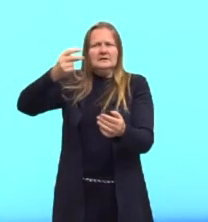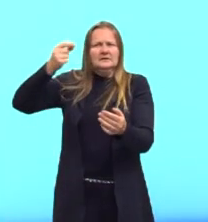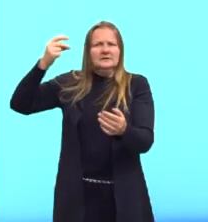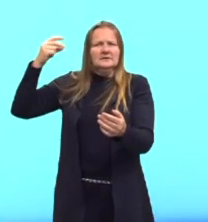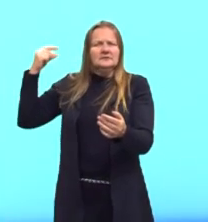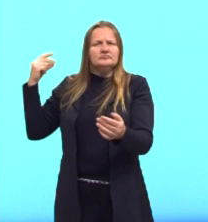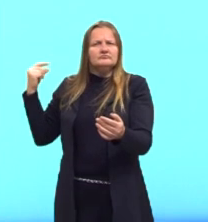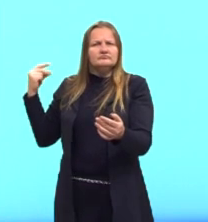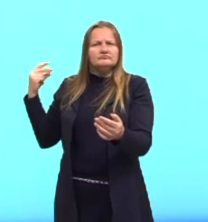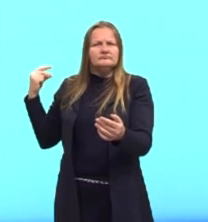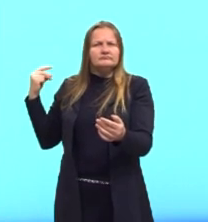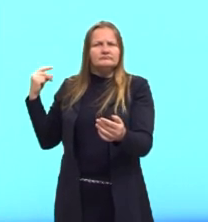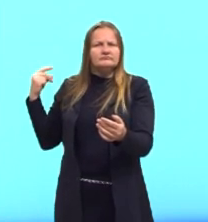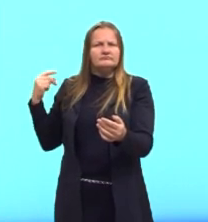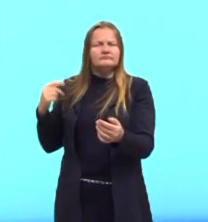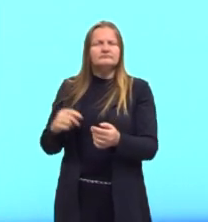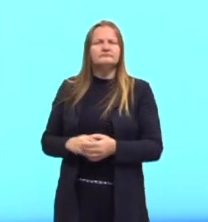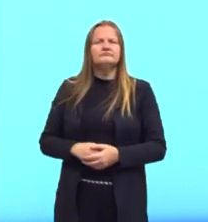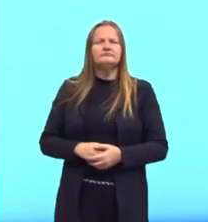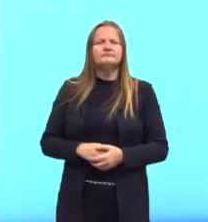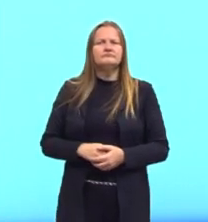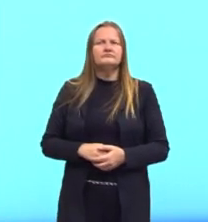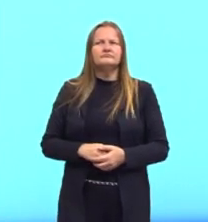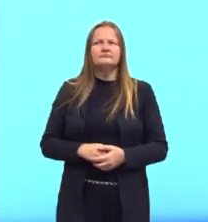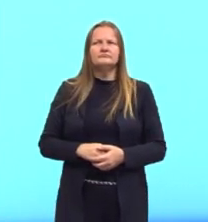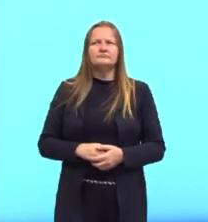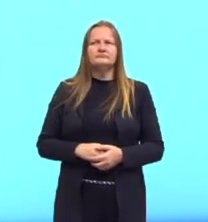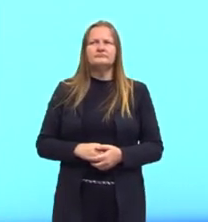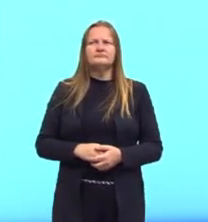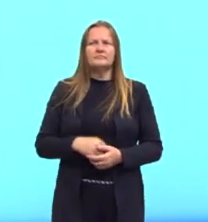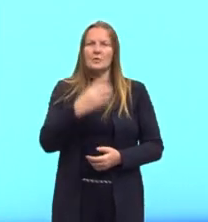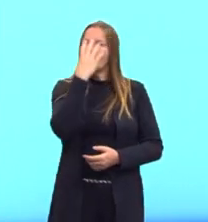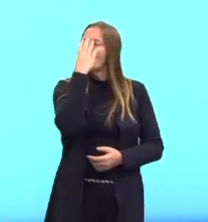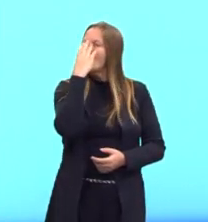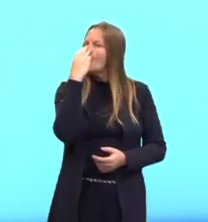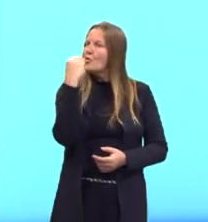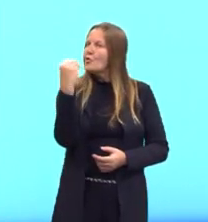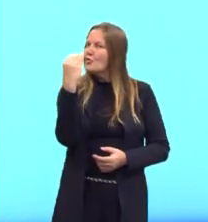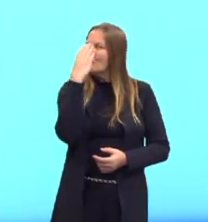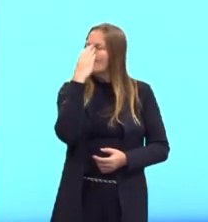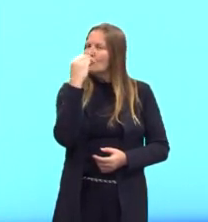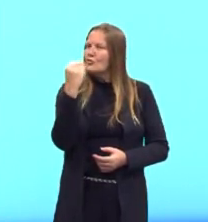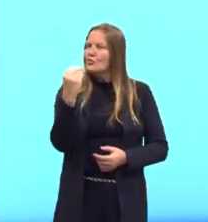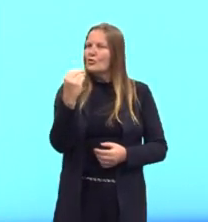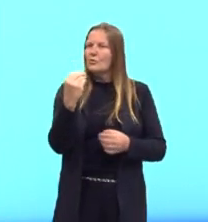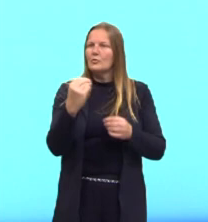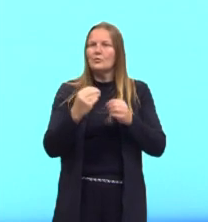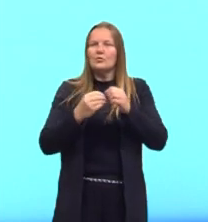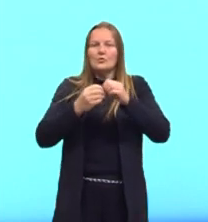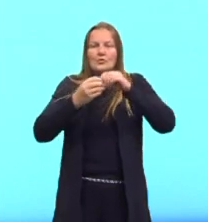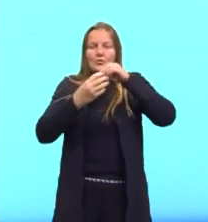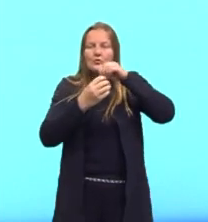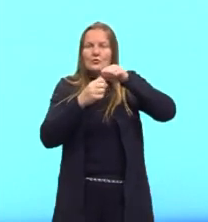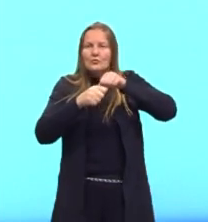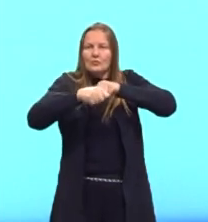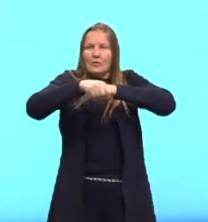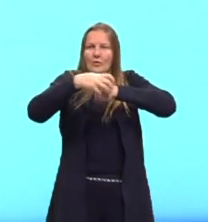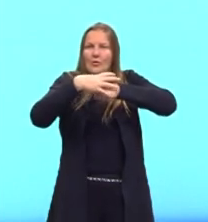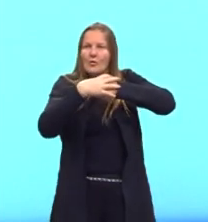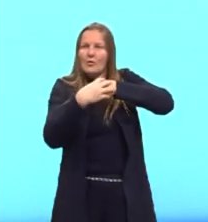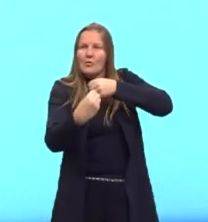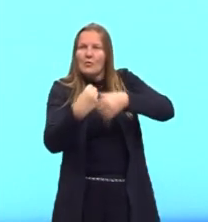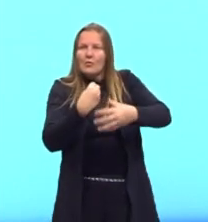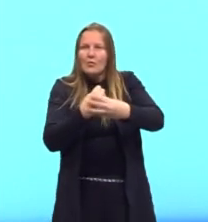né esse ancestral comum é um ovo ele originou então raposas e